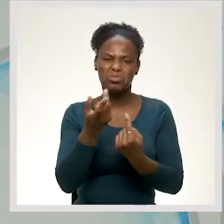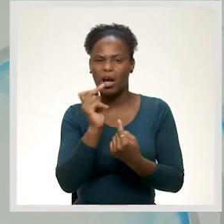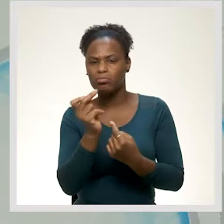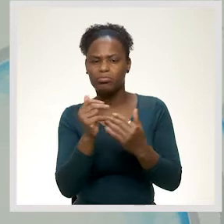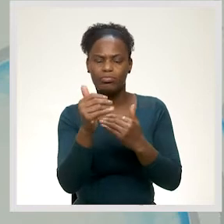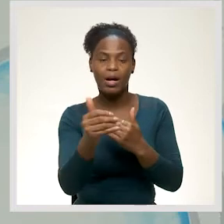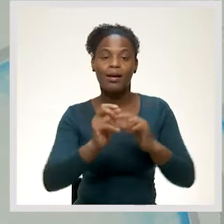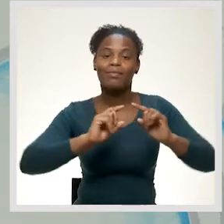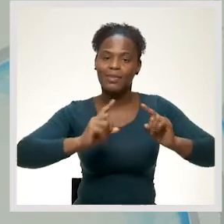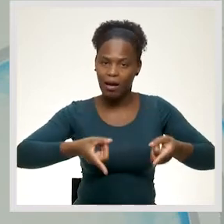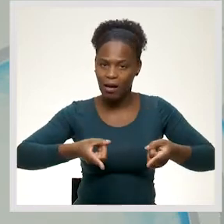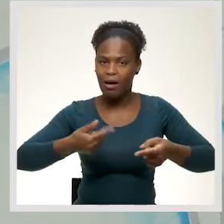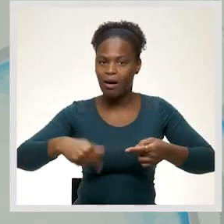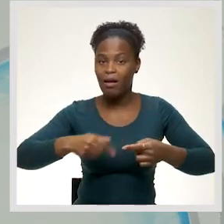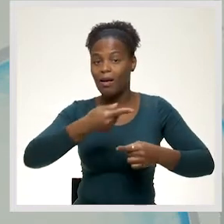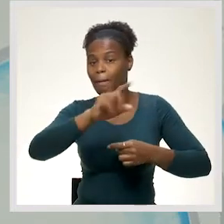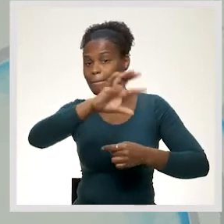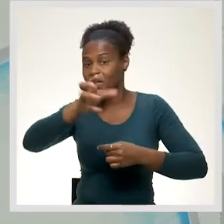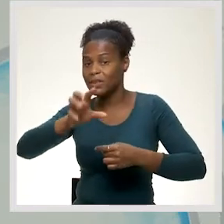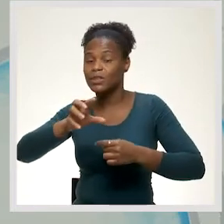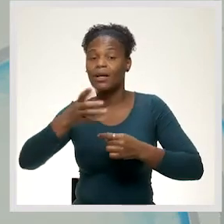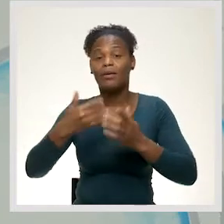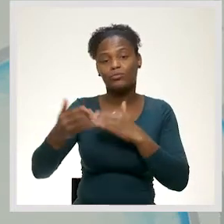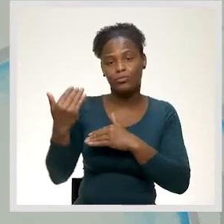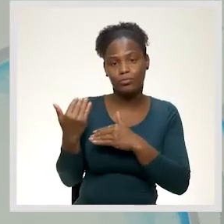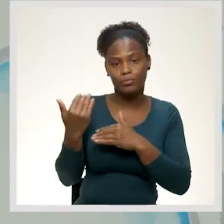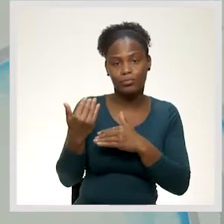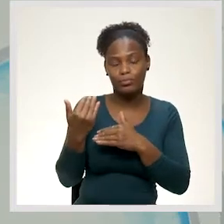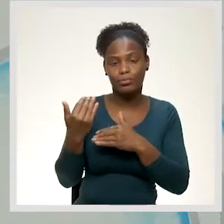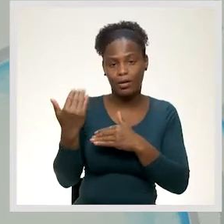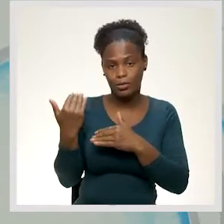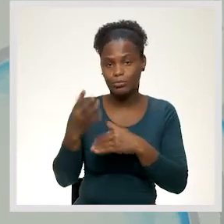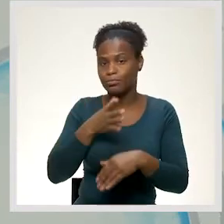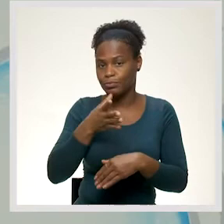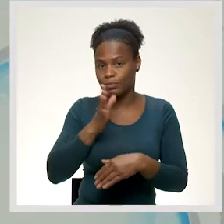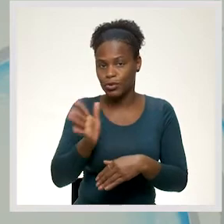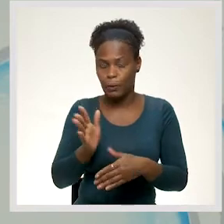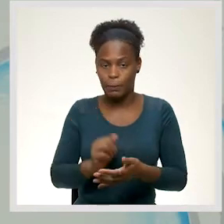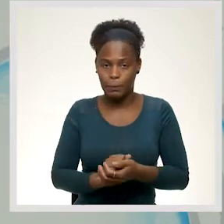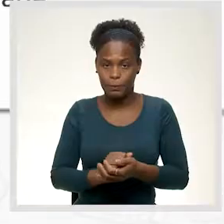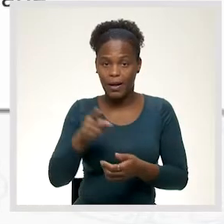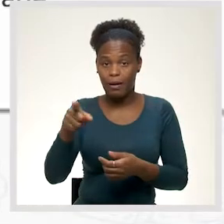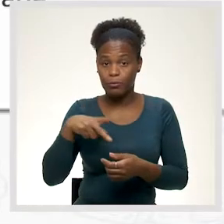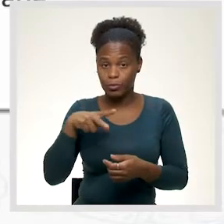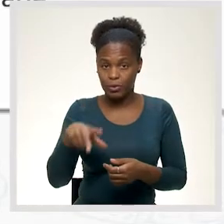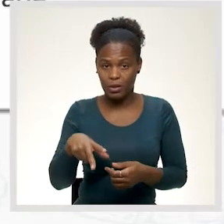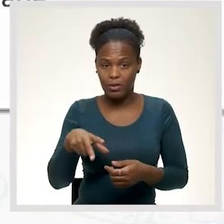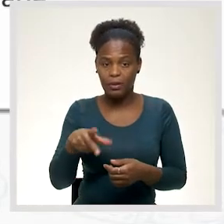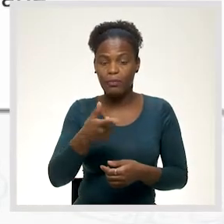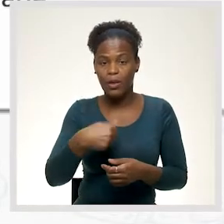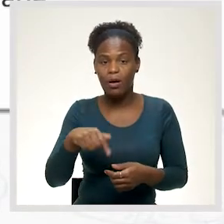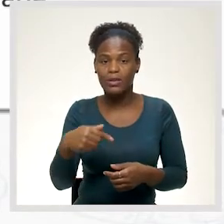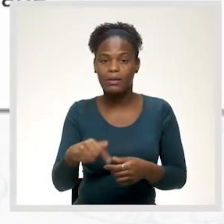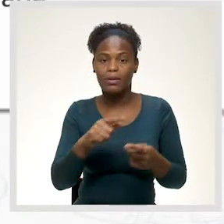ter iniciado nesses países, os países que foram atrás referidos. Em Portugal, temos